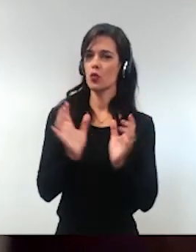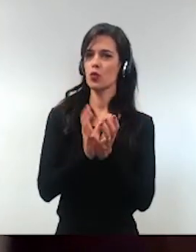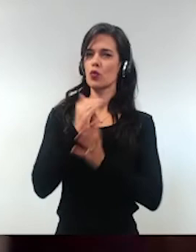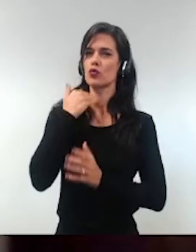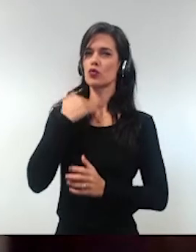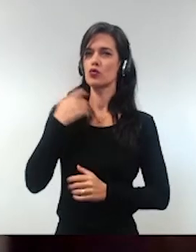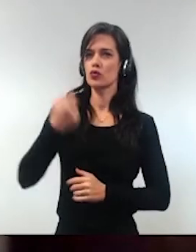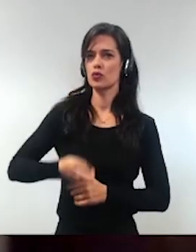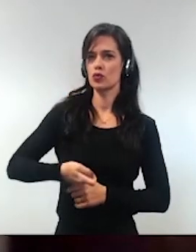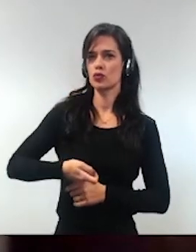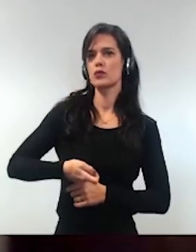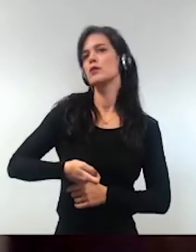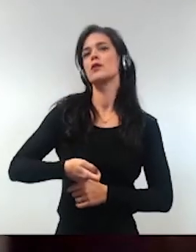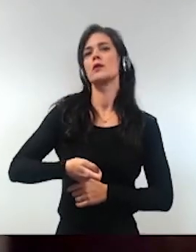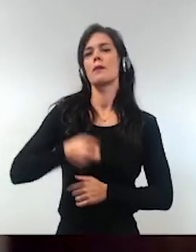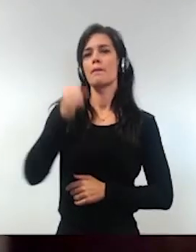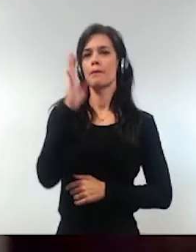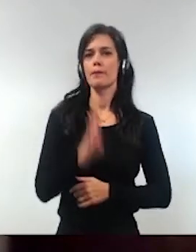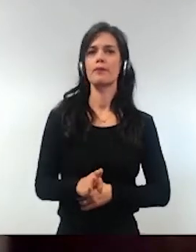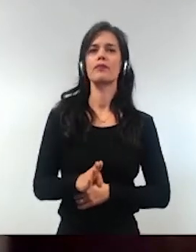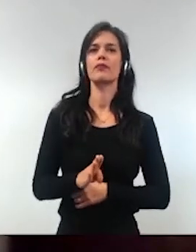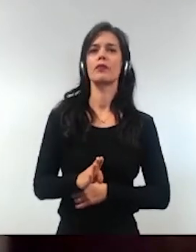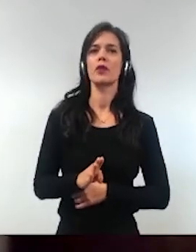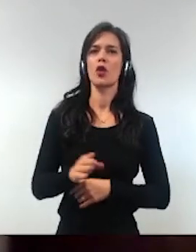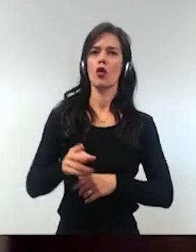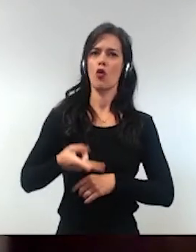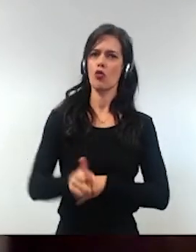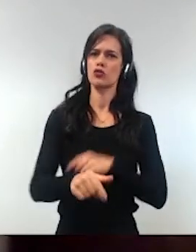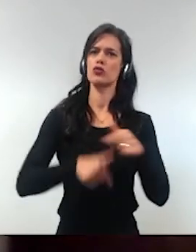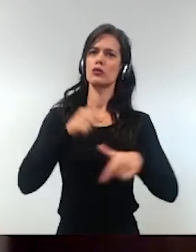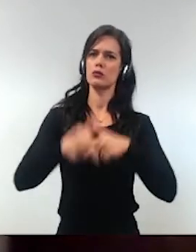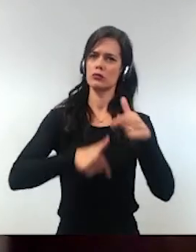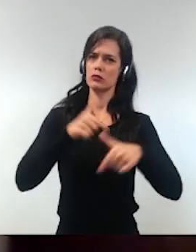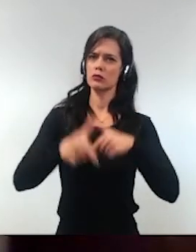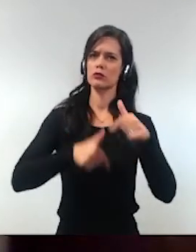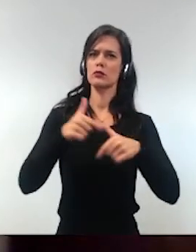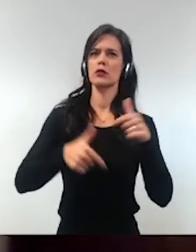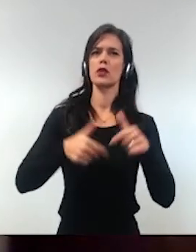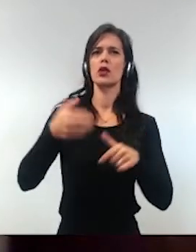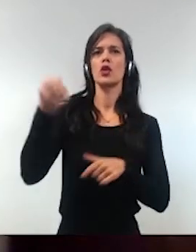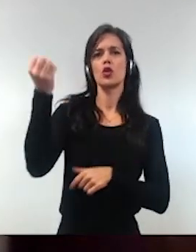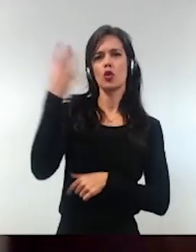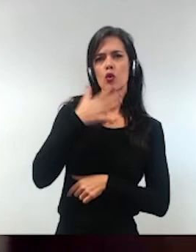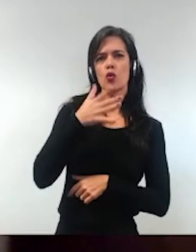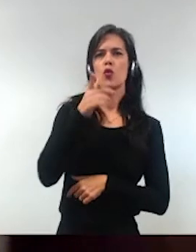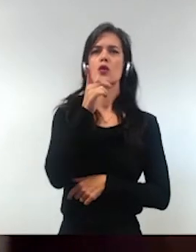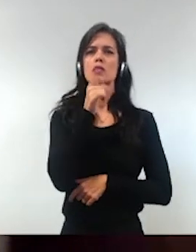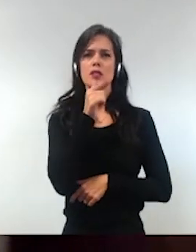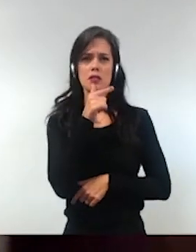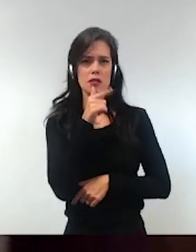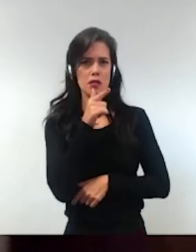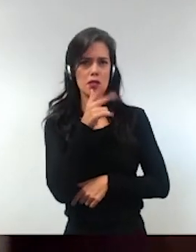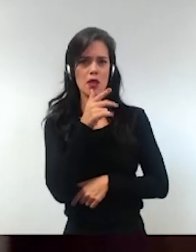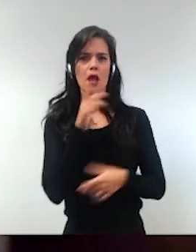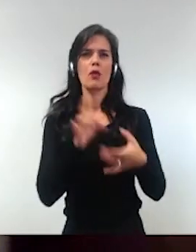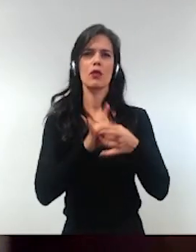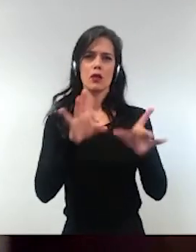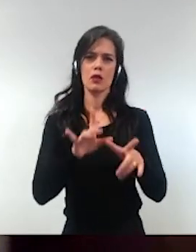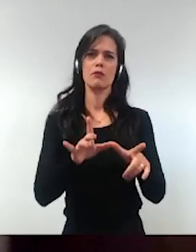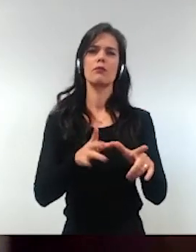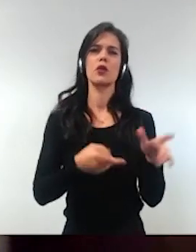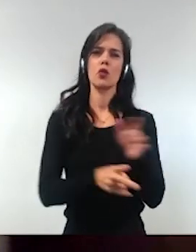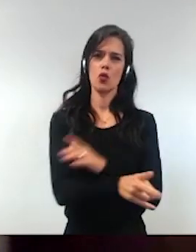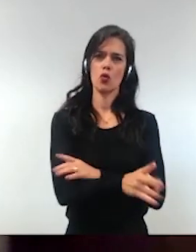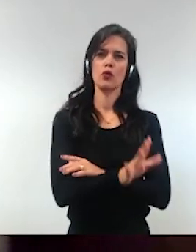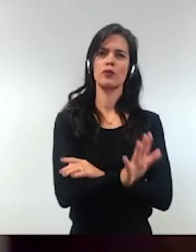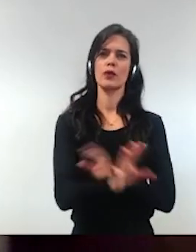brasileiros garantiram a não interrupção de serviços essenciais, como luz e água. Os juízes brasileiros, logo no início da